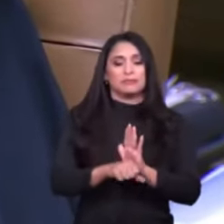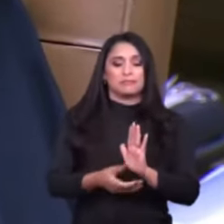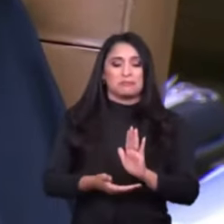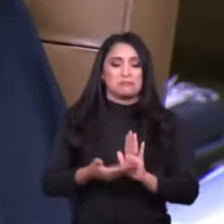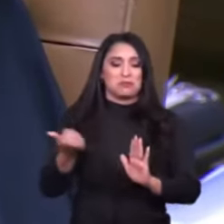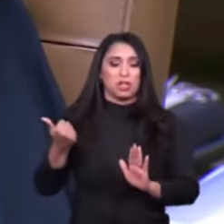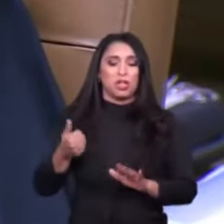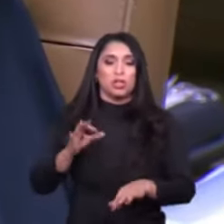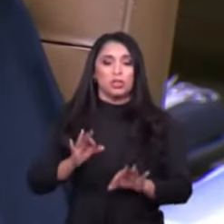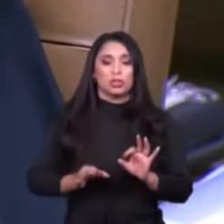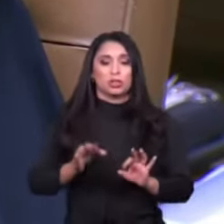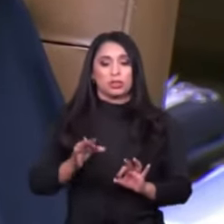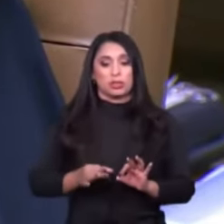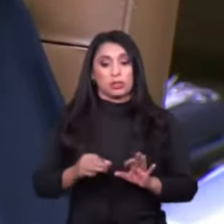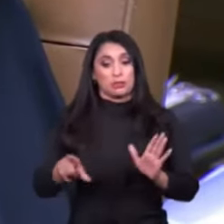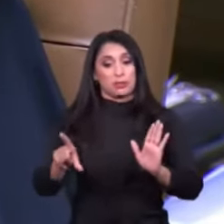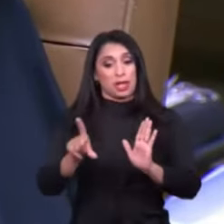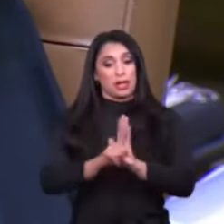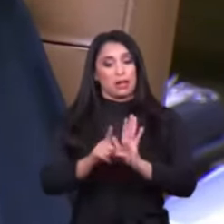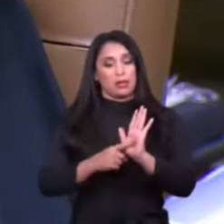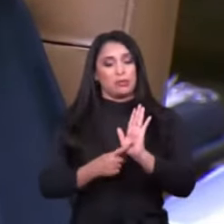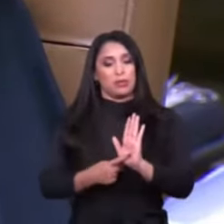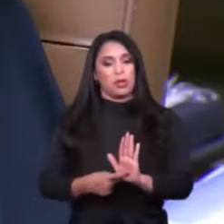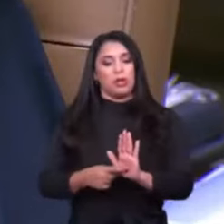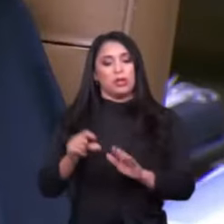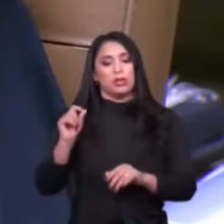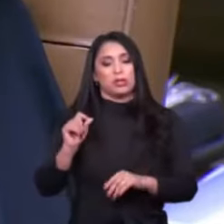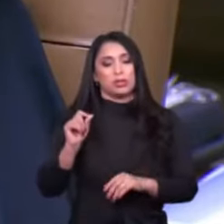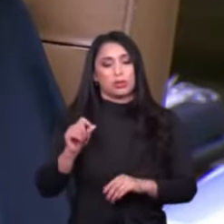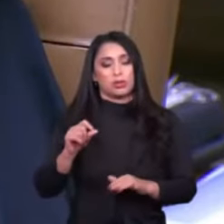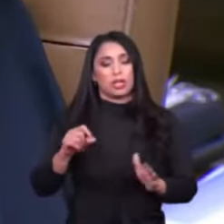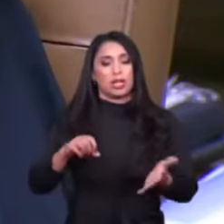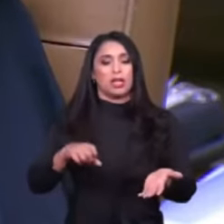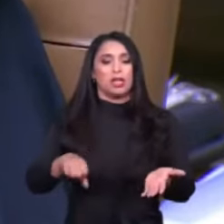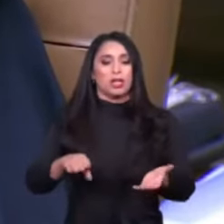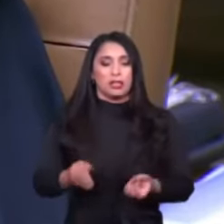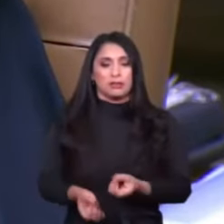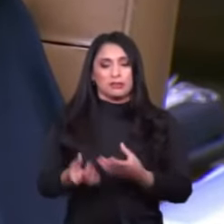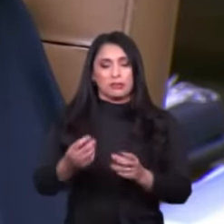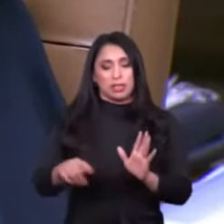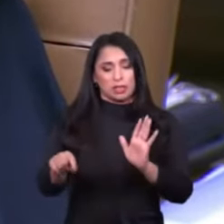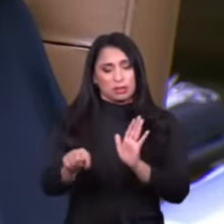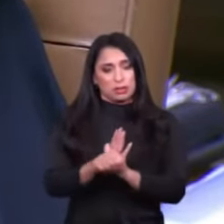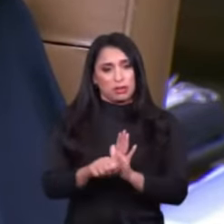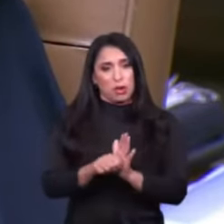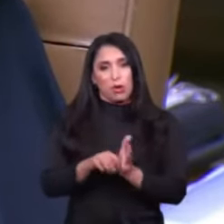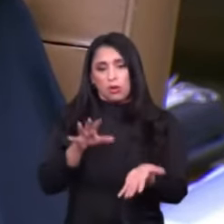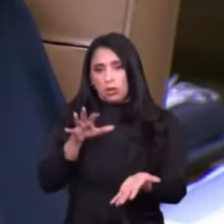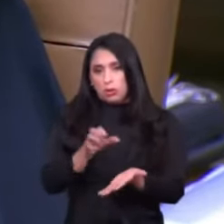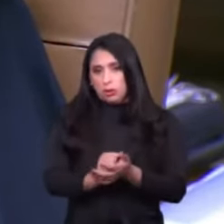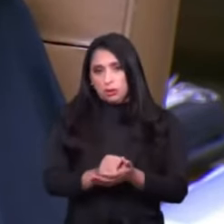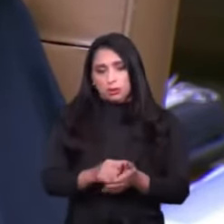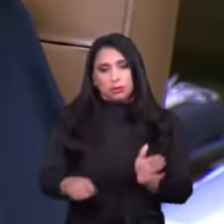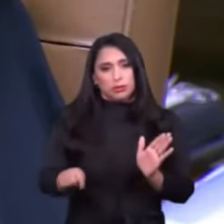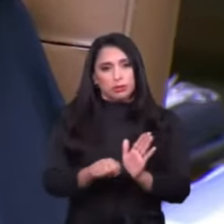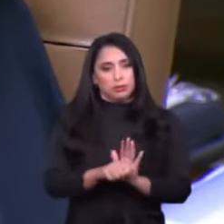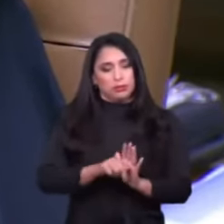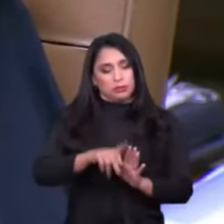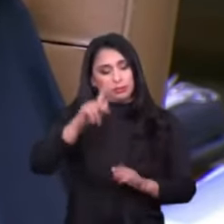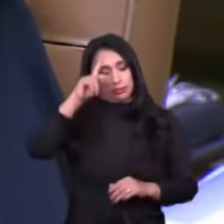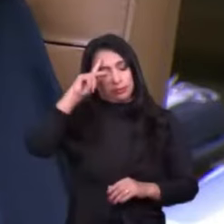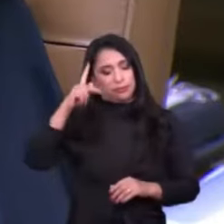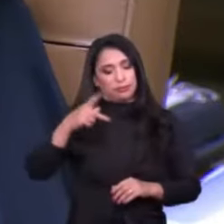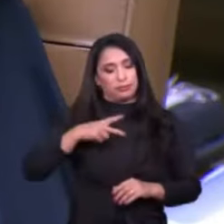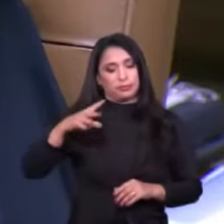dos conceitos delineados na lei para identificação de uma conduta delituosa como tráfico ou como aquisição de droga para consumo pessoal é incitar a